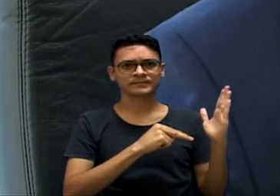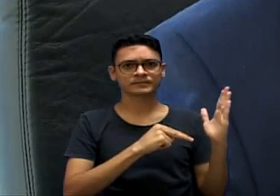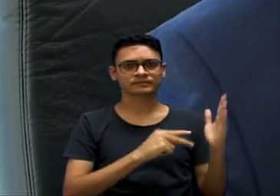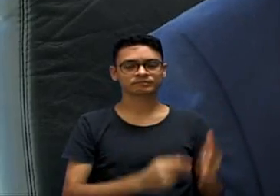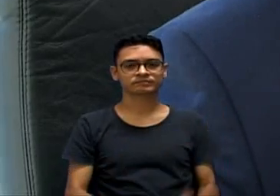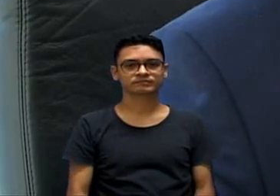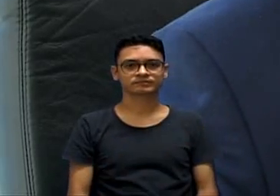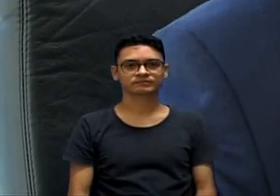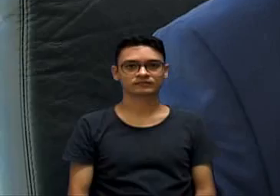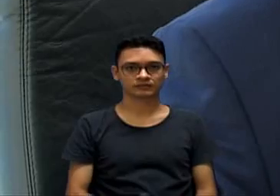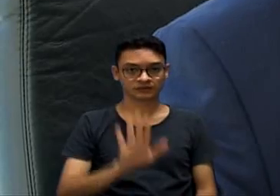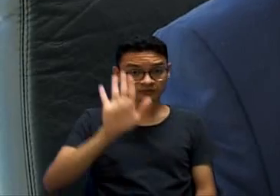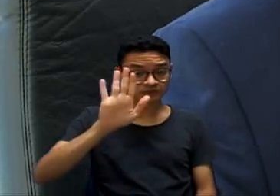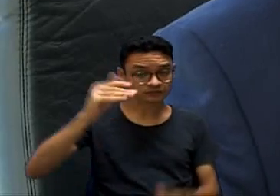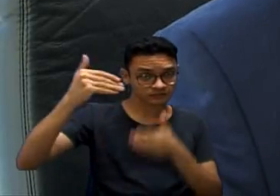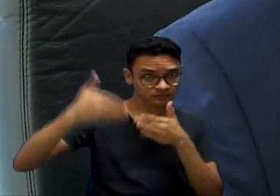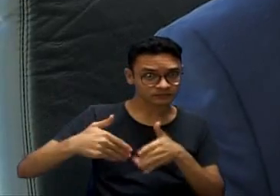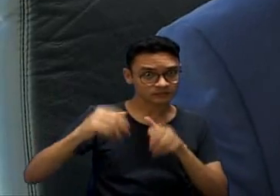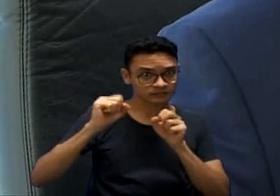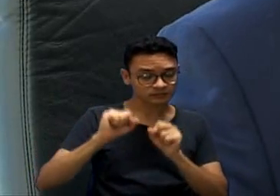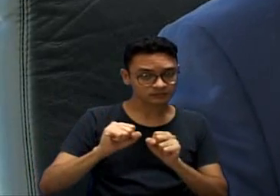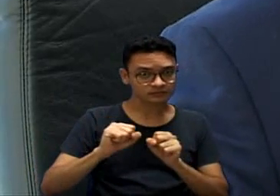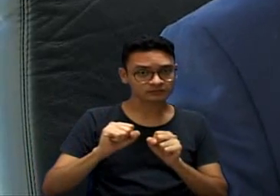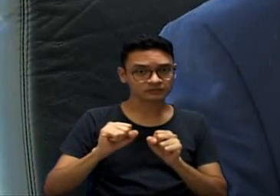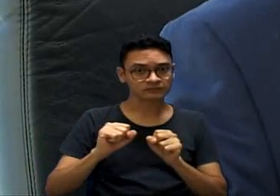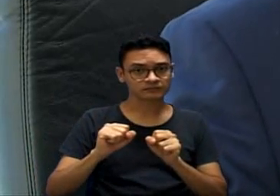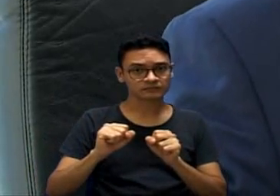Posso interagir com Vossa Excelência, vereadora?